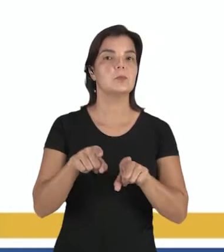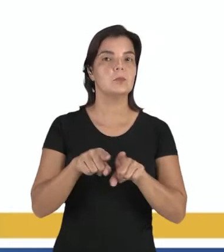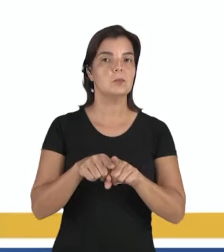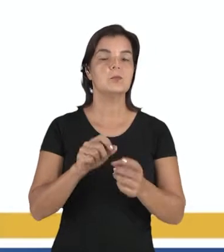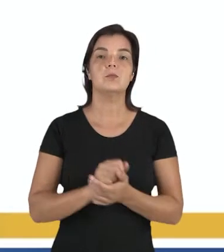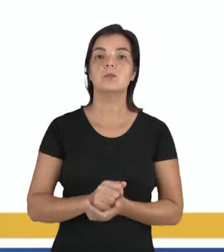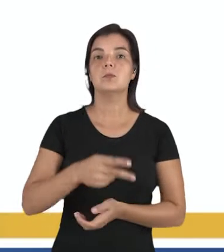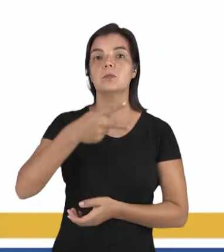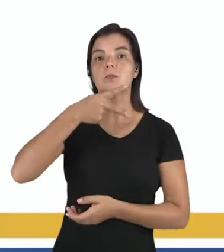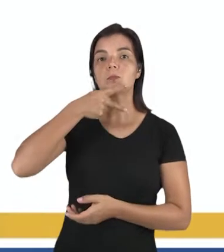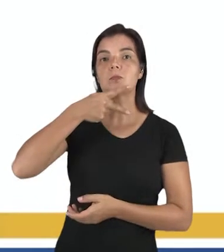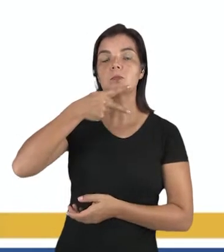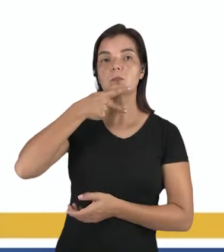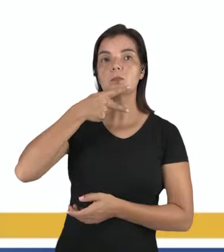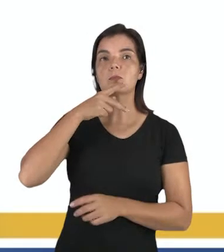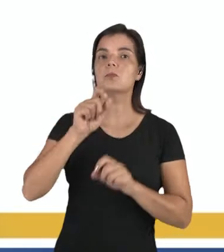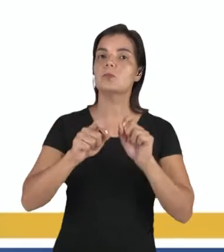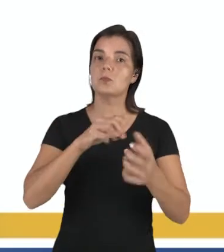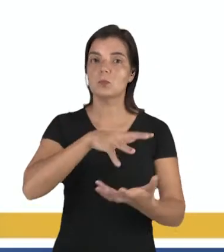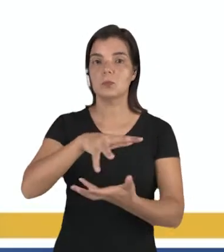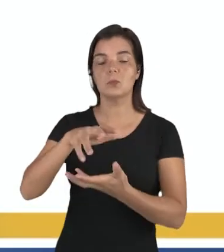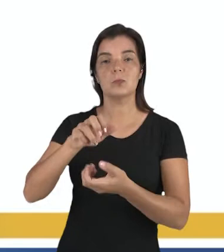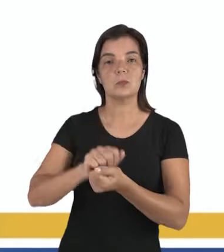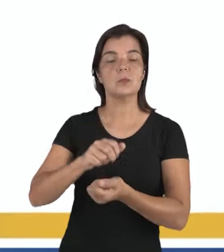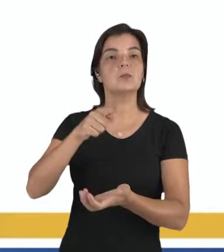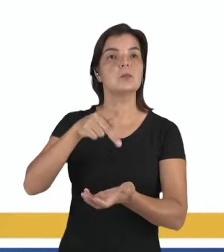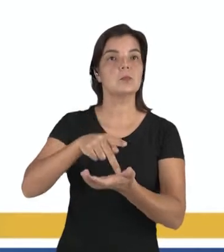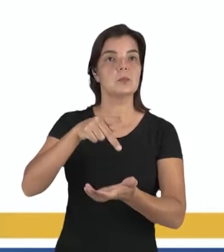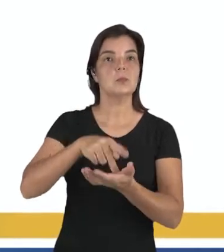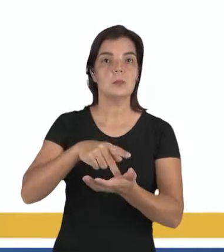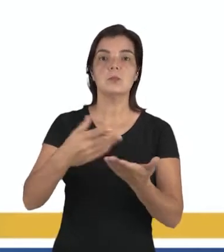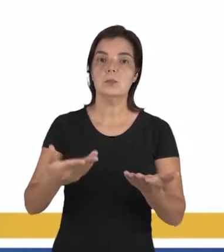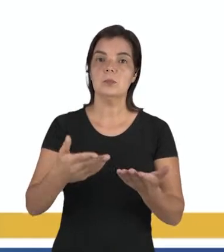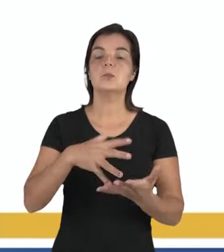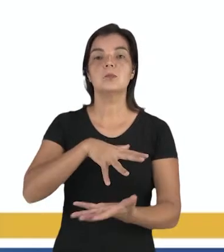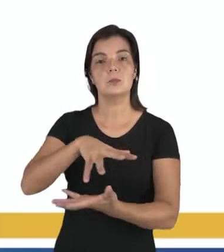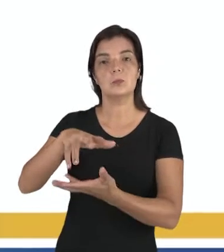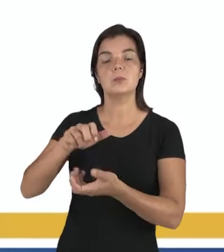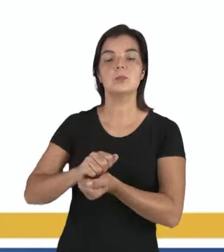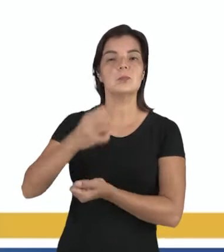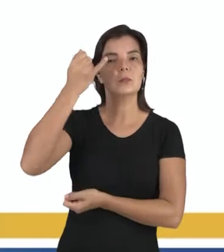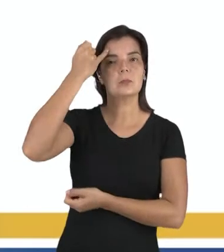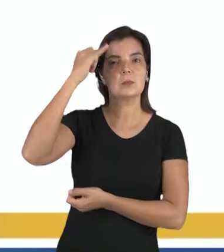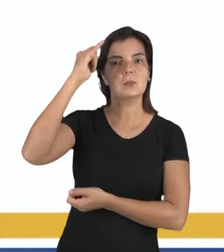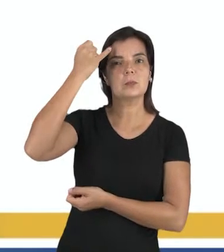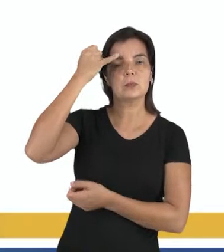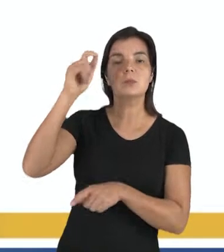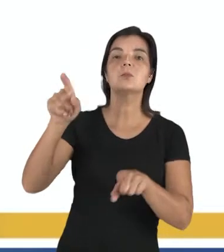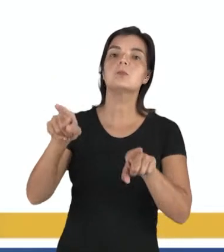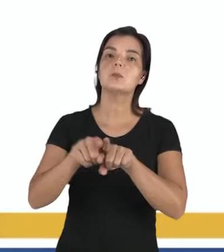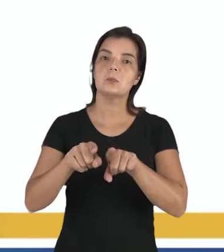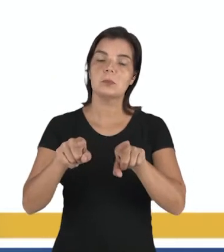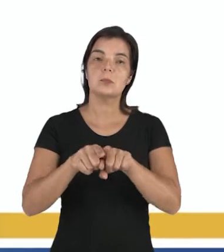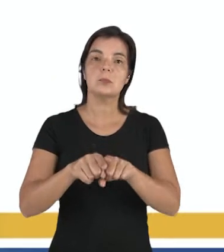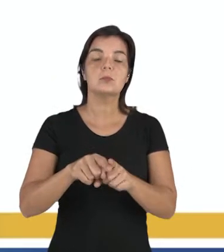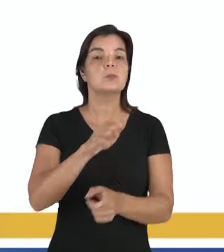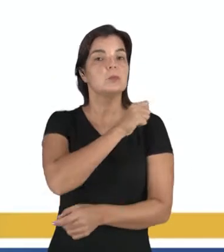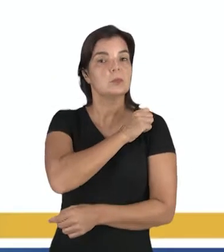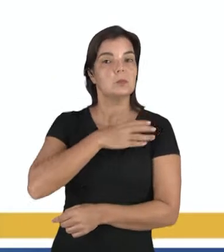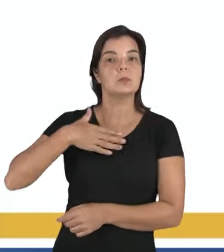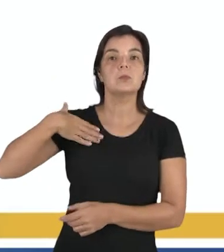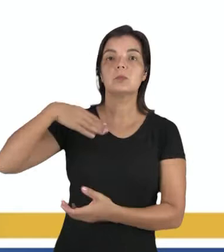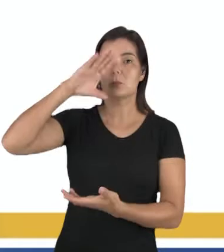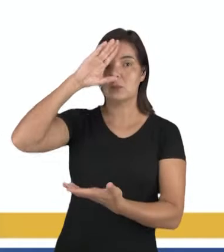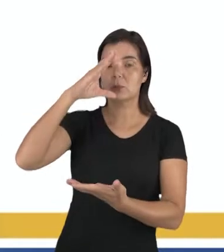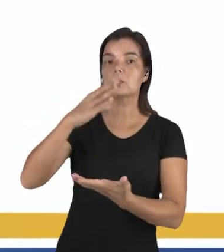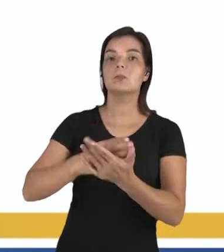mestre Platão, que concebia que o mundo verdadeiro, o mundo real, é o mundo das ideias, Aristóteles acreditava que